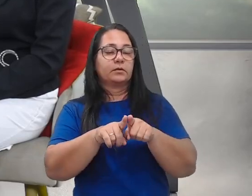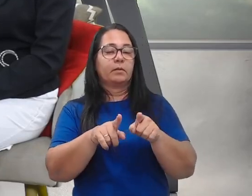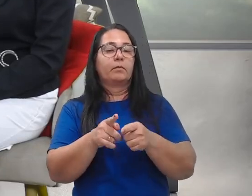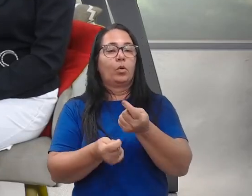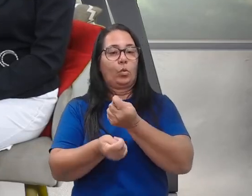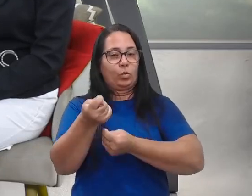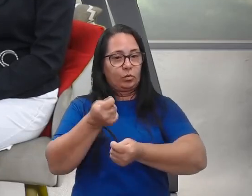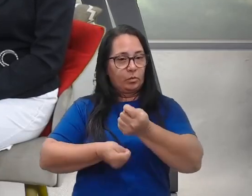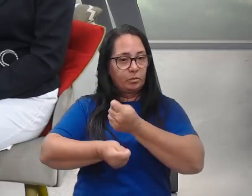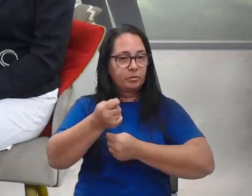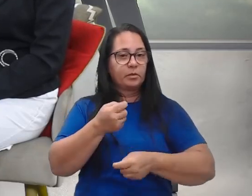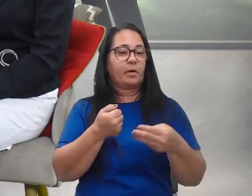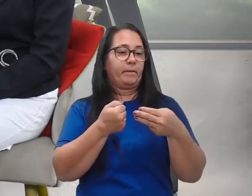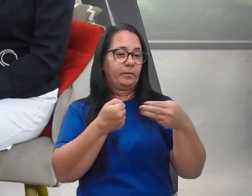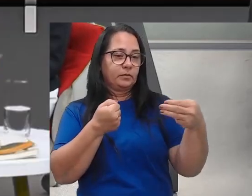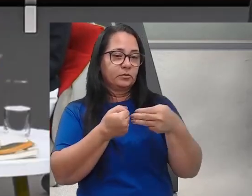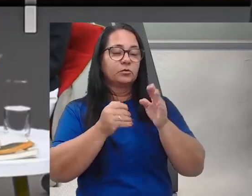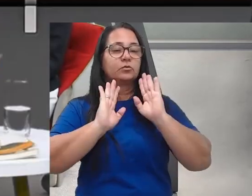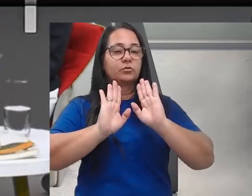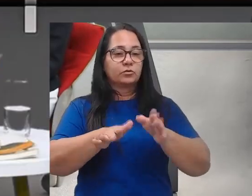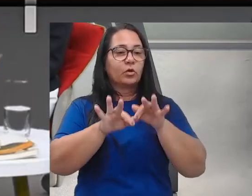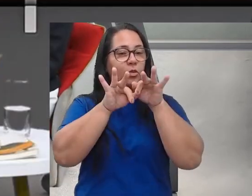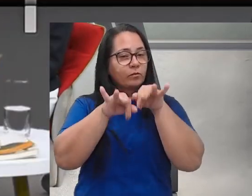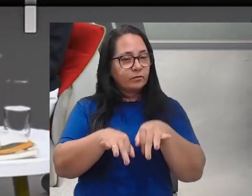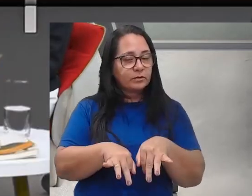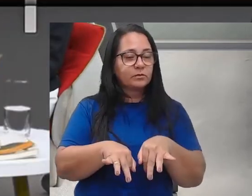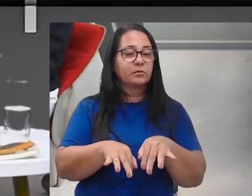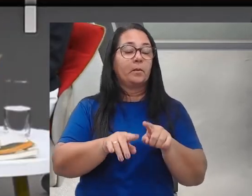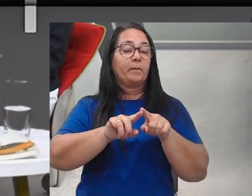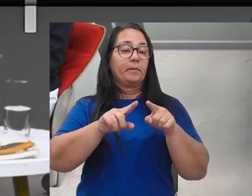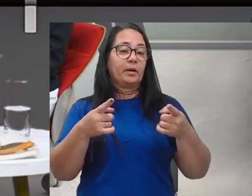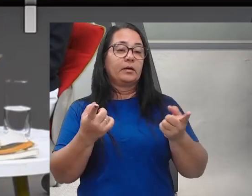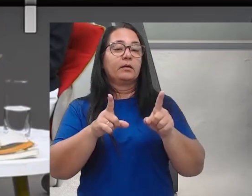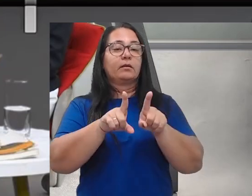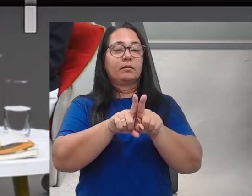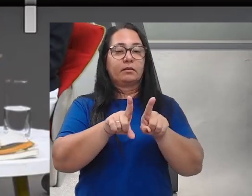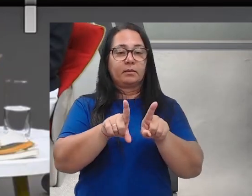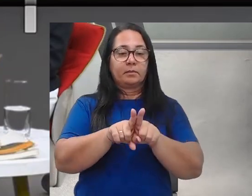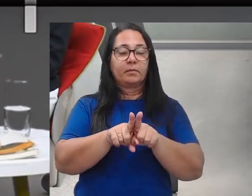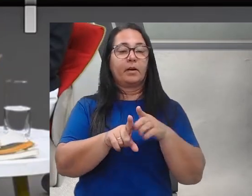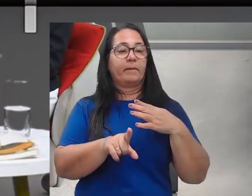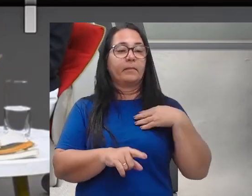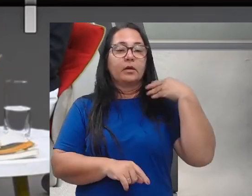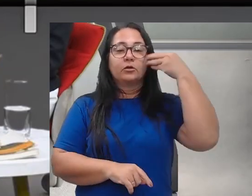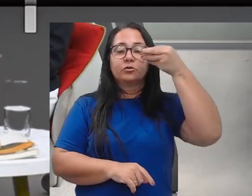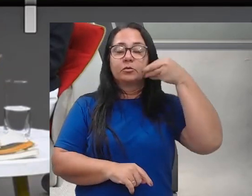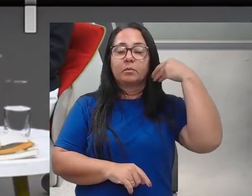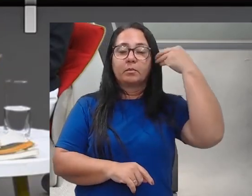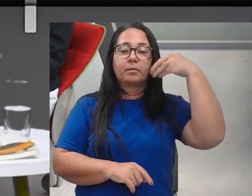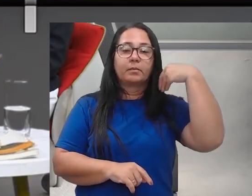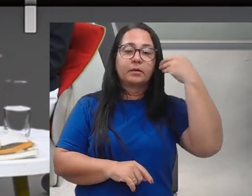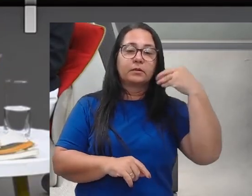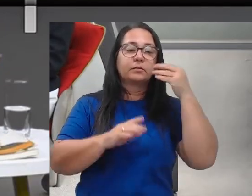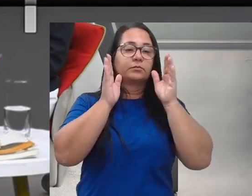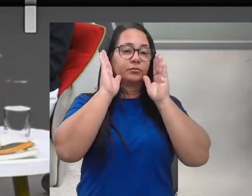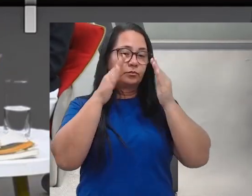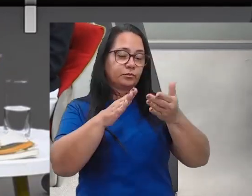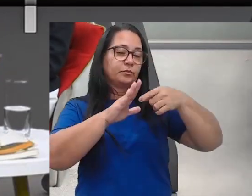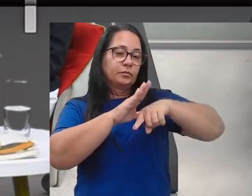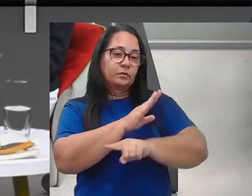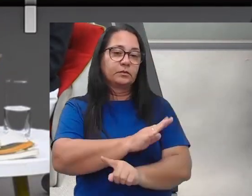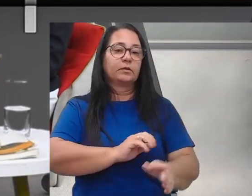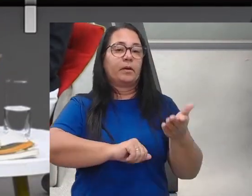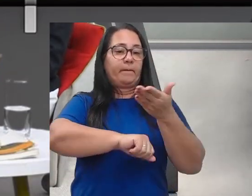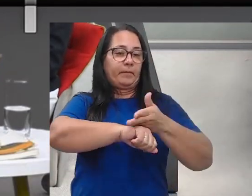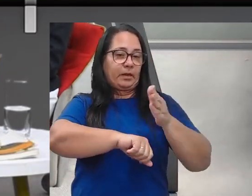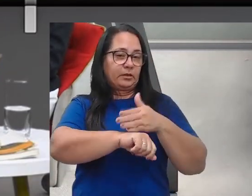quase no finalzinho. Mas, além disso, a minha experiência ela é muito mais aprofundada na prática, é isso que eu quero compartilhar